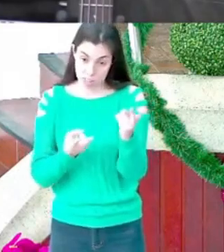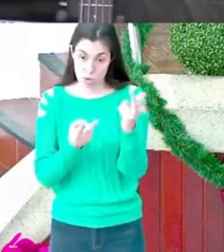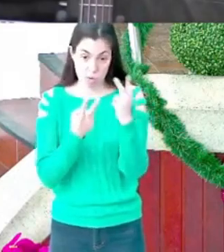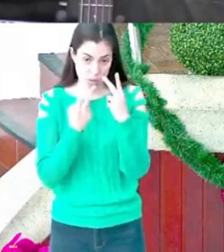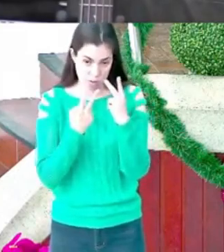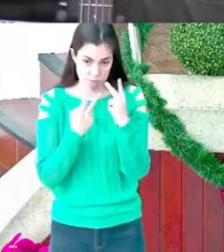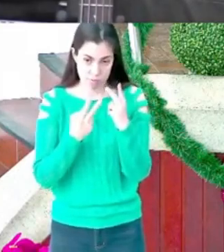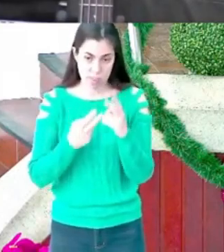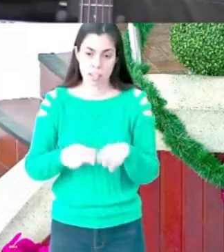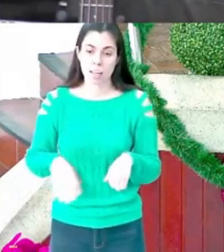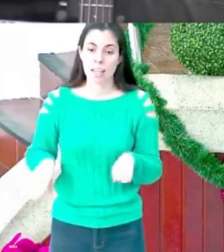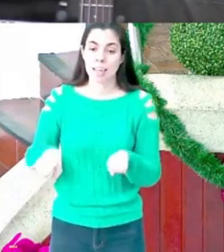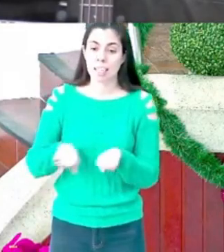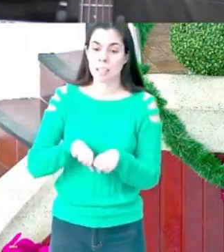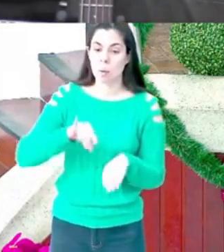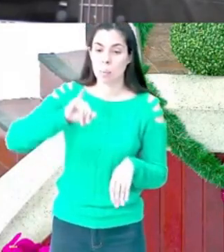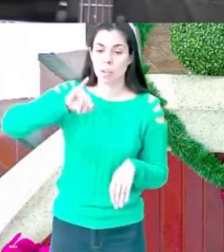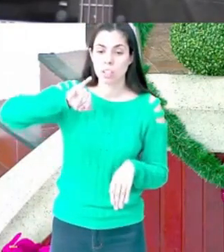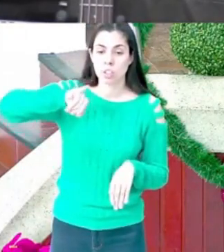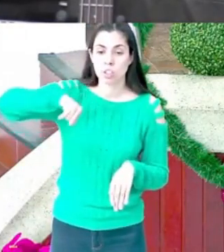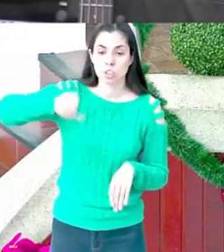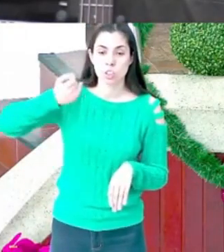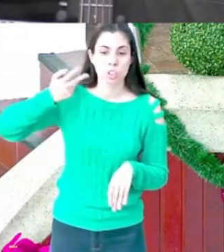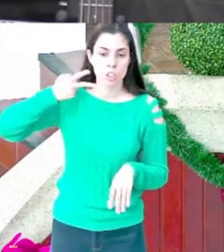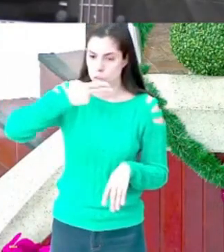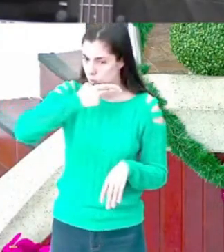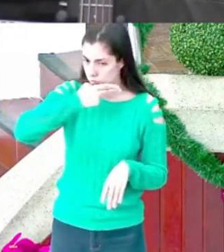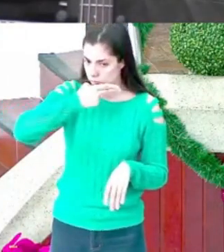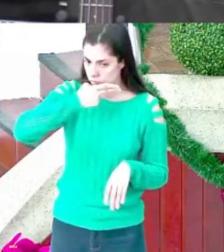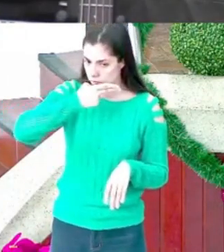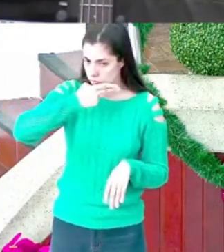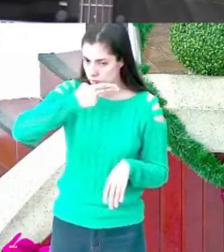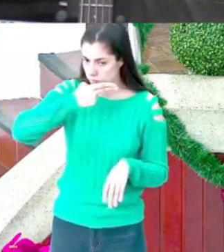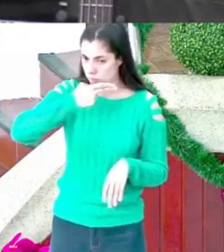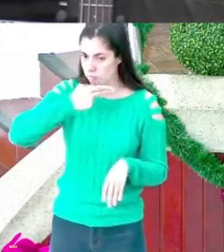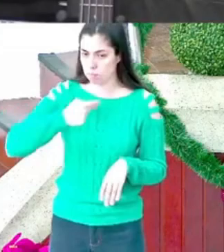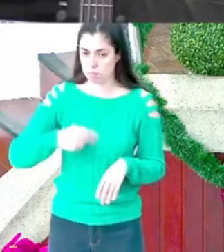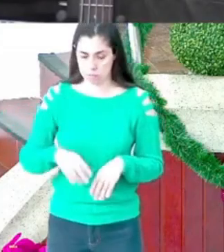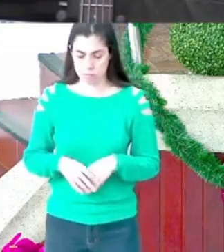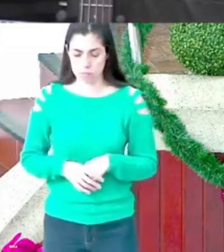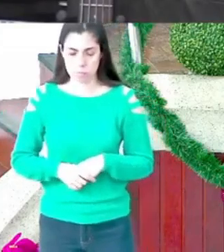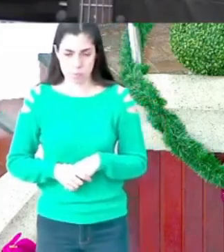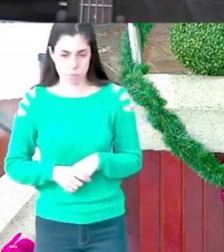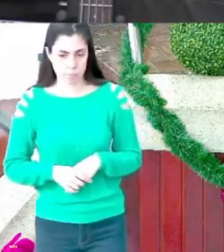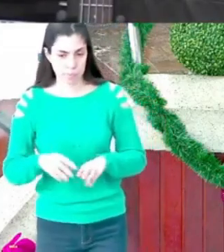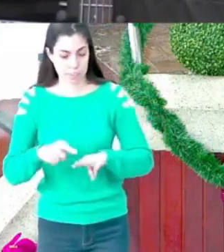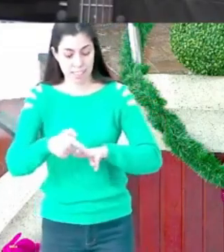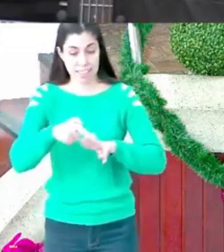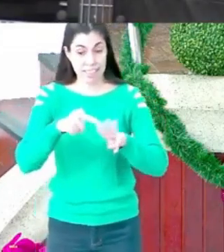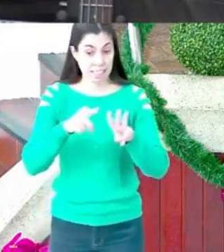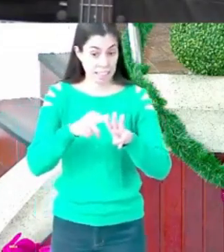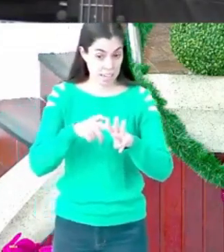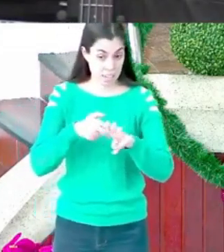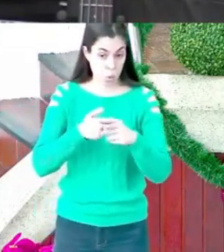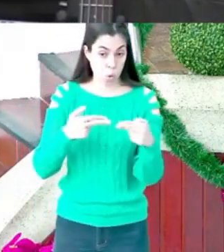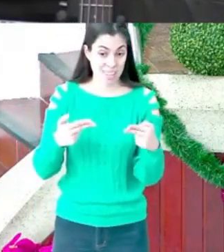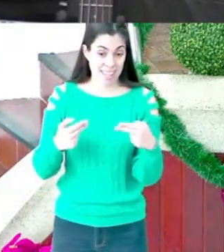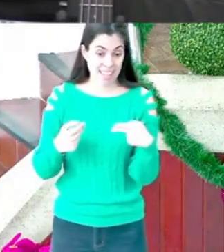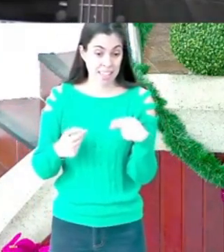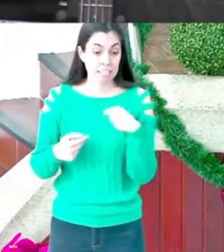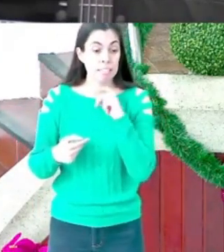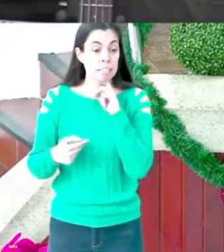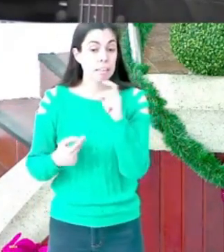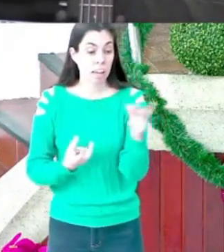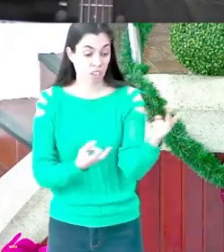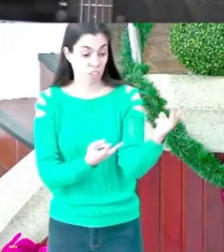jejum. 3 disciplinas básicas, disciplinas espirituais, ensinadas aqui, pelo menos nos